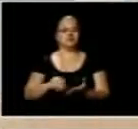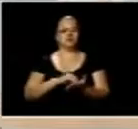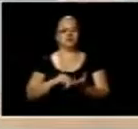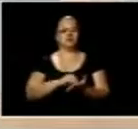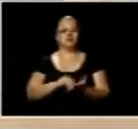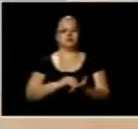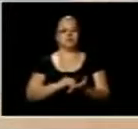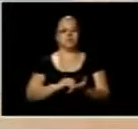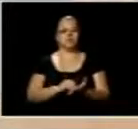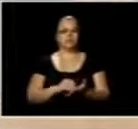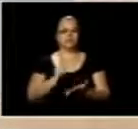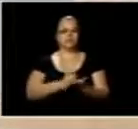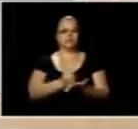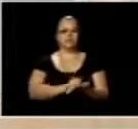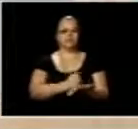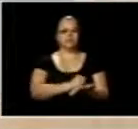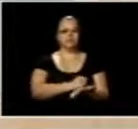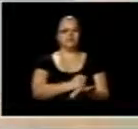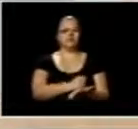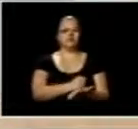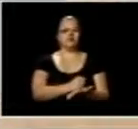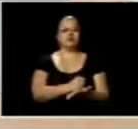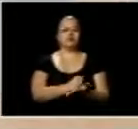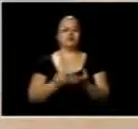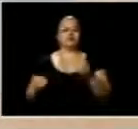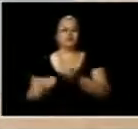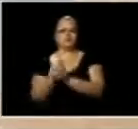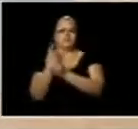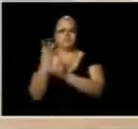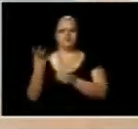pasta da qual nós criamos